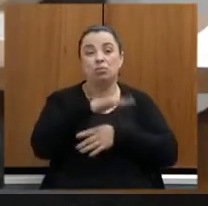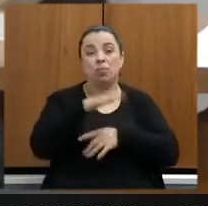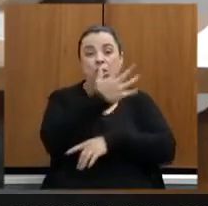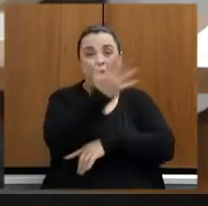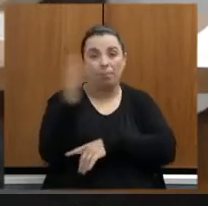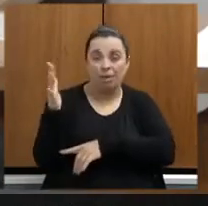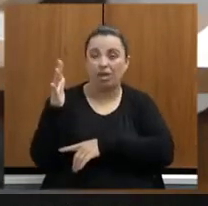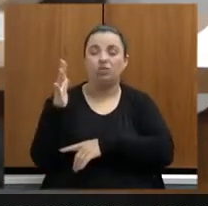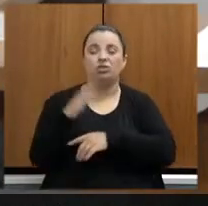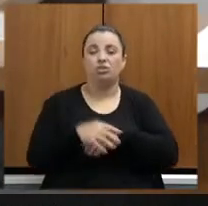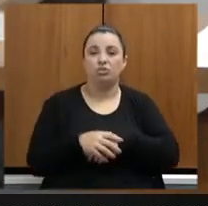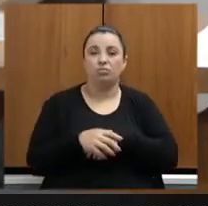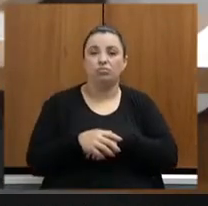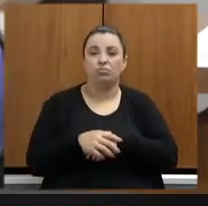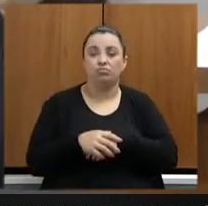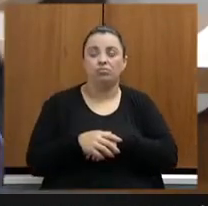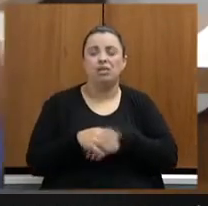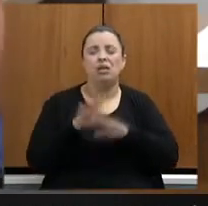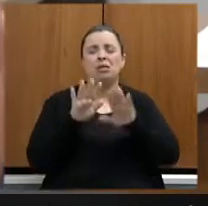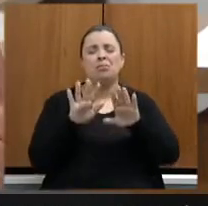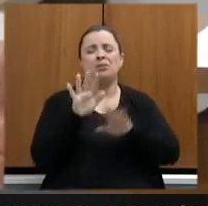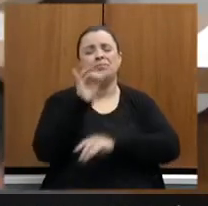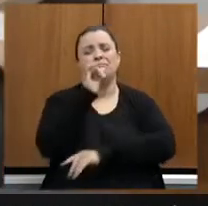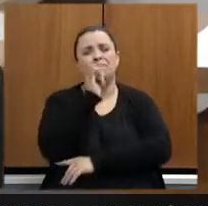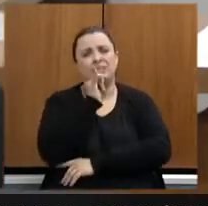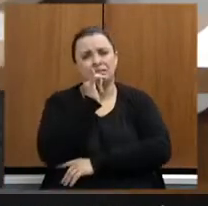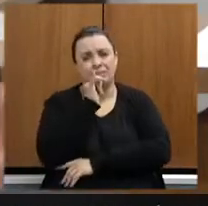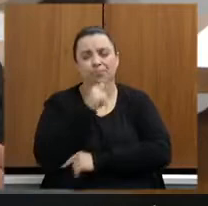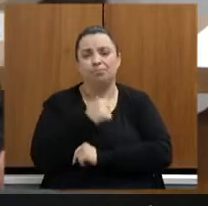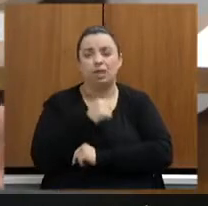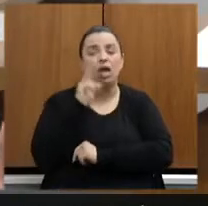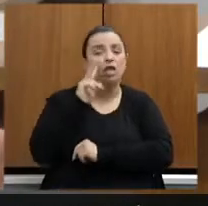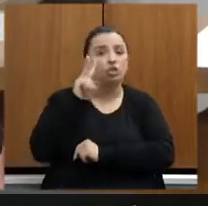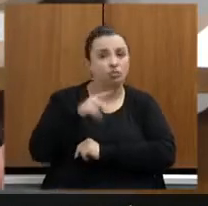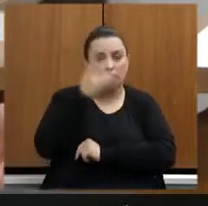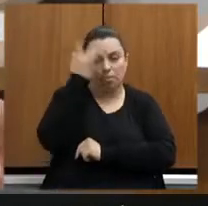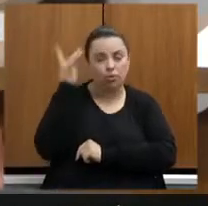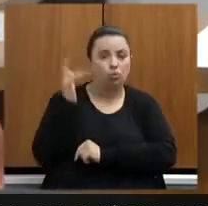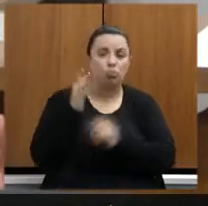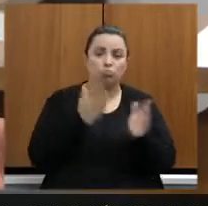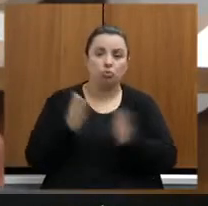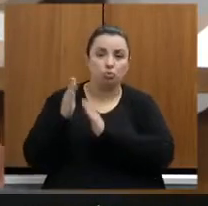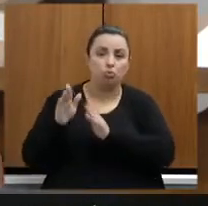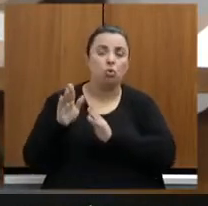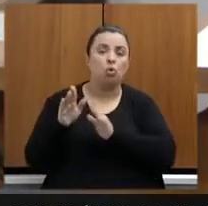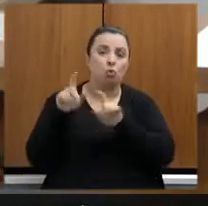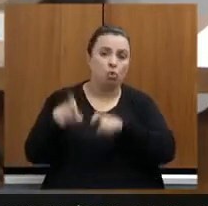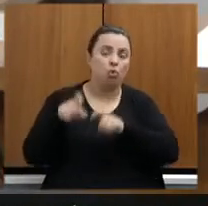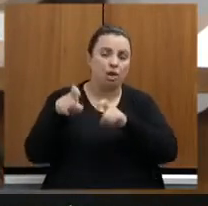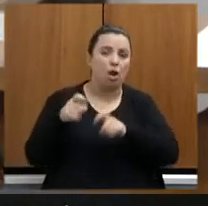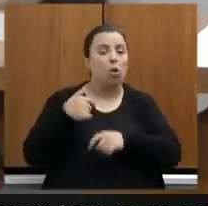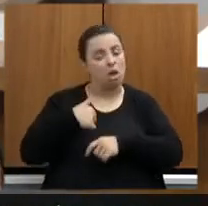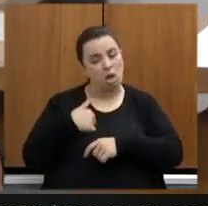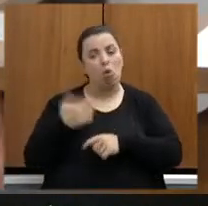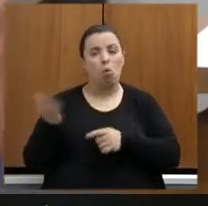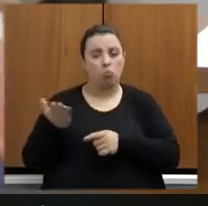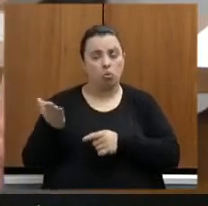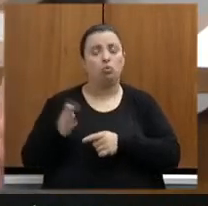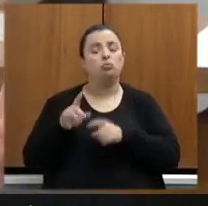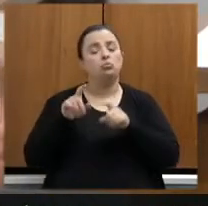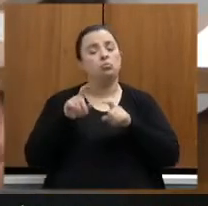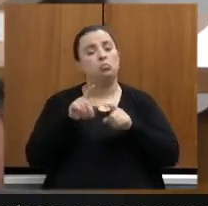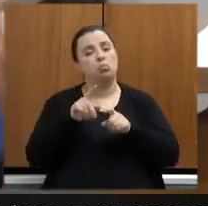produtor rural é eu sou produtor rural já fui Presidente Sindicato não é e a gente